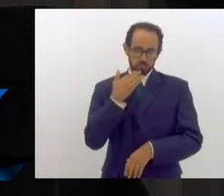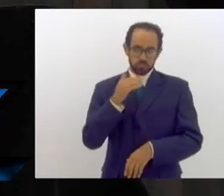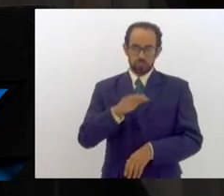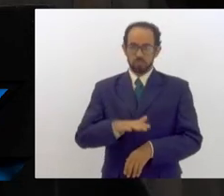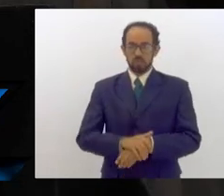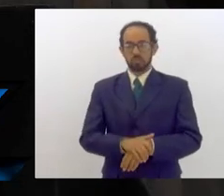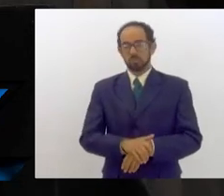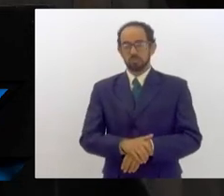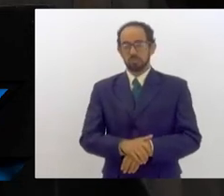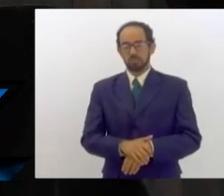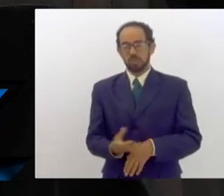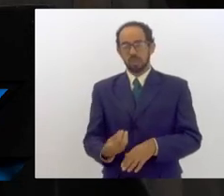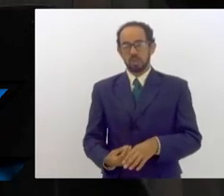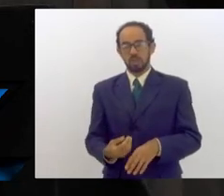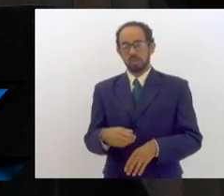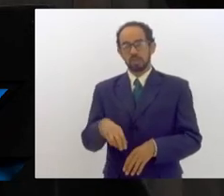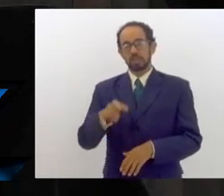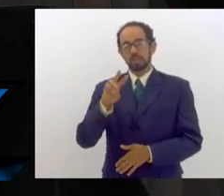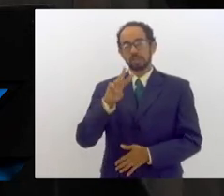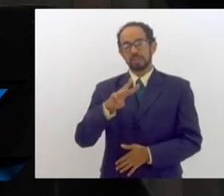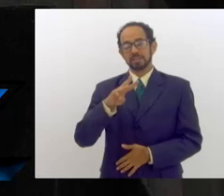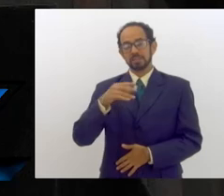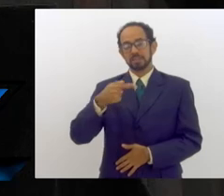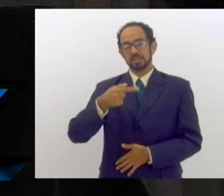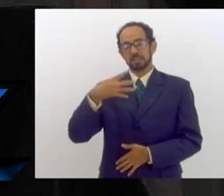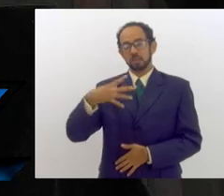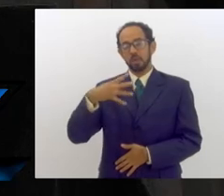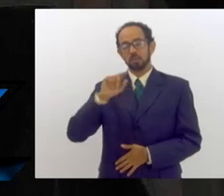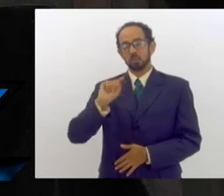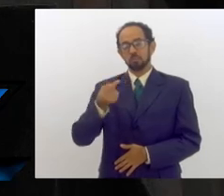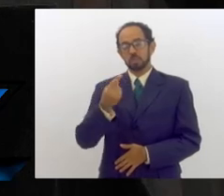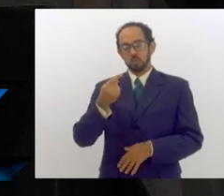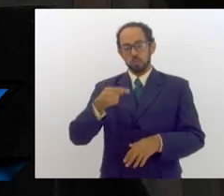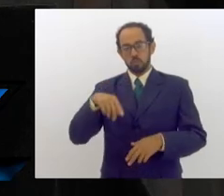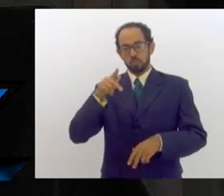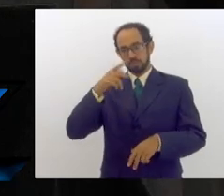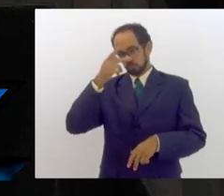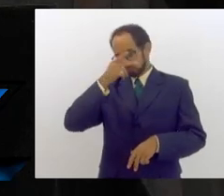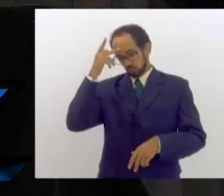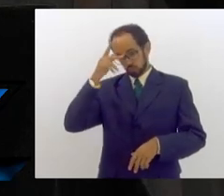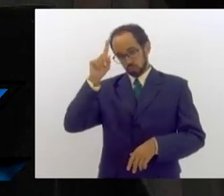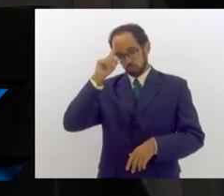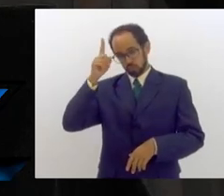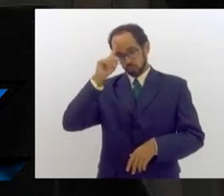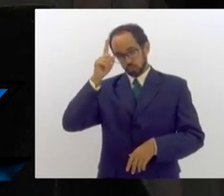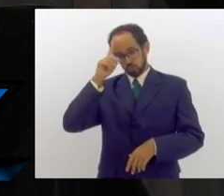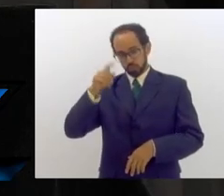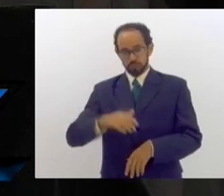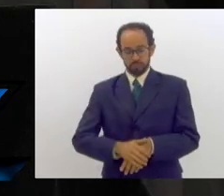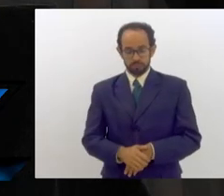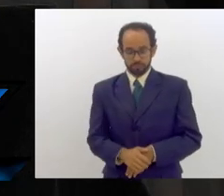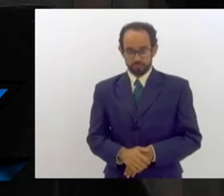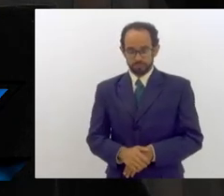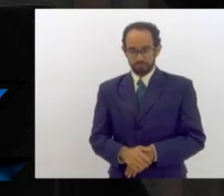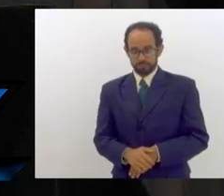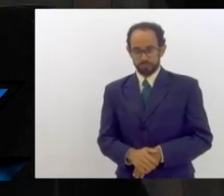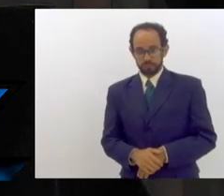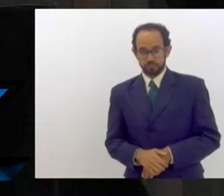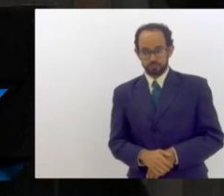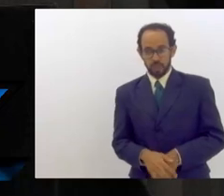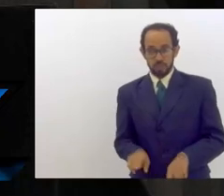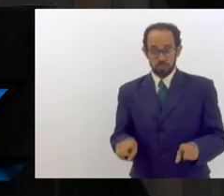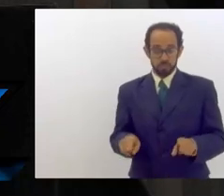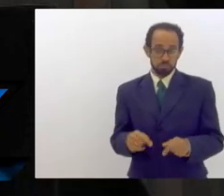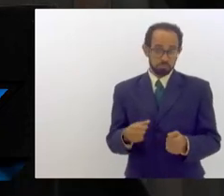374 mil passageiros por dia de outro lado quando você quer tirar uma concessionária